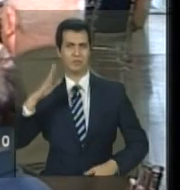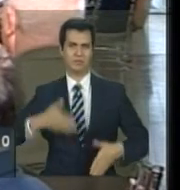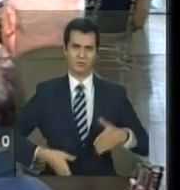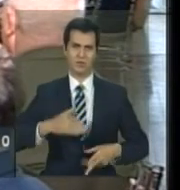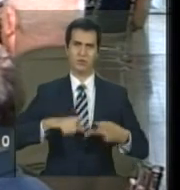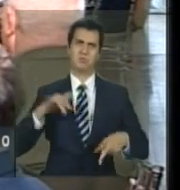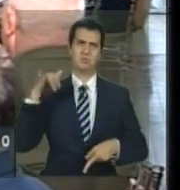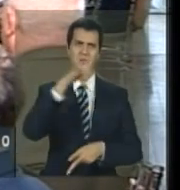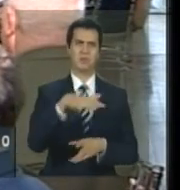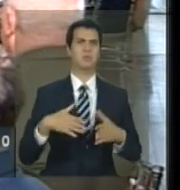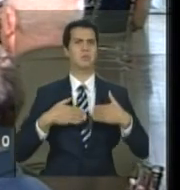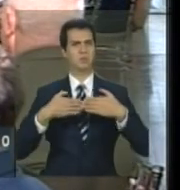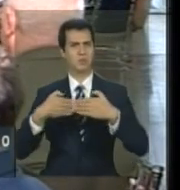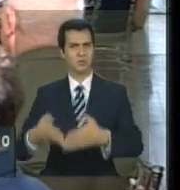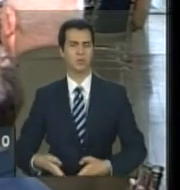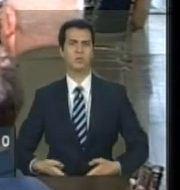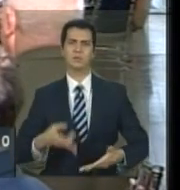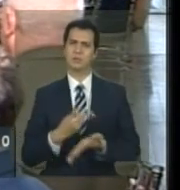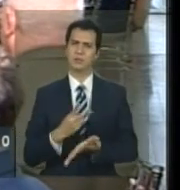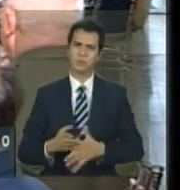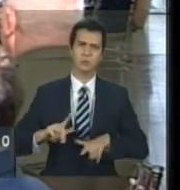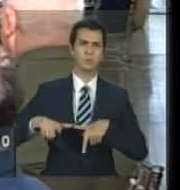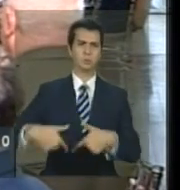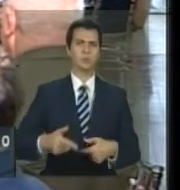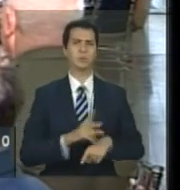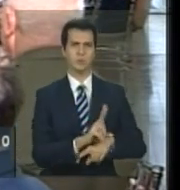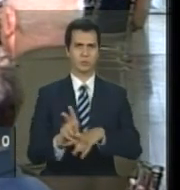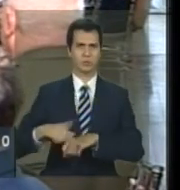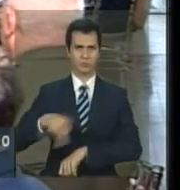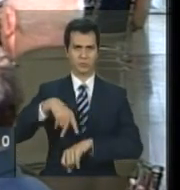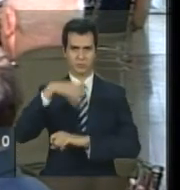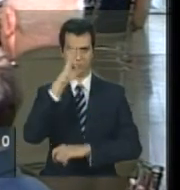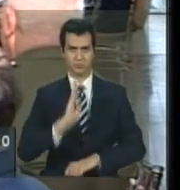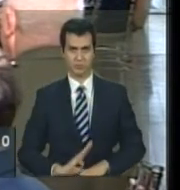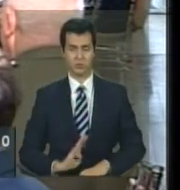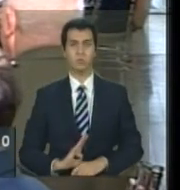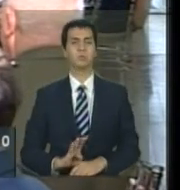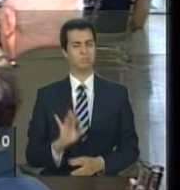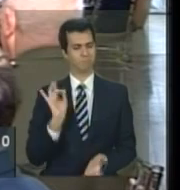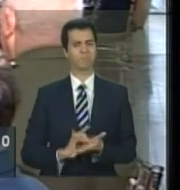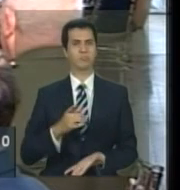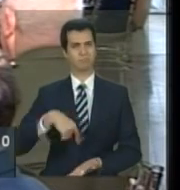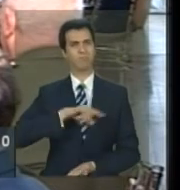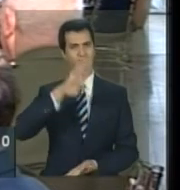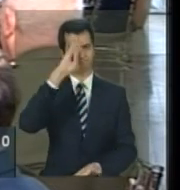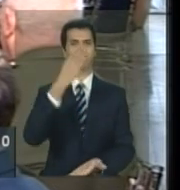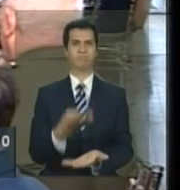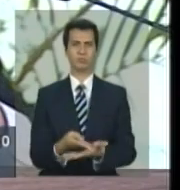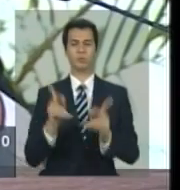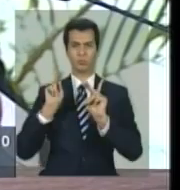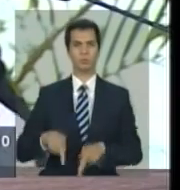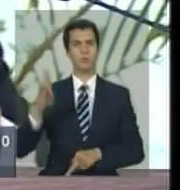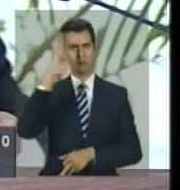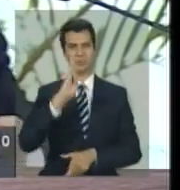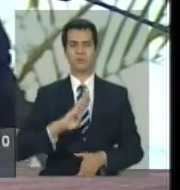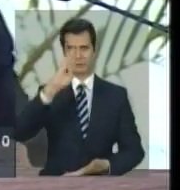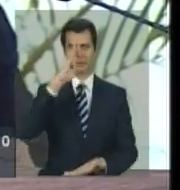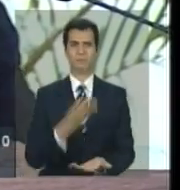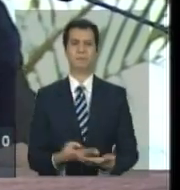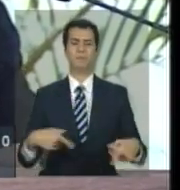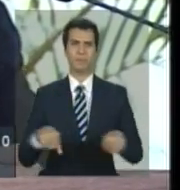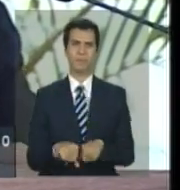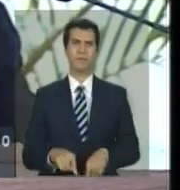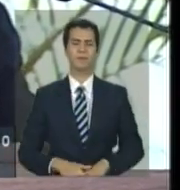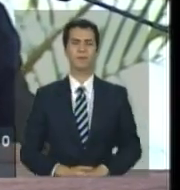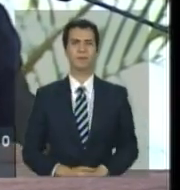dedicam ao nosso país e são justamente reconhecidas pelo conjunto do povo brasileiro.